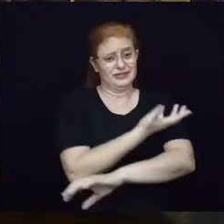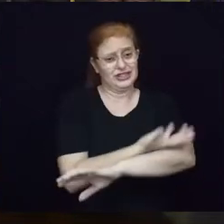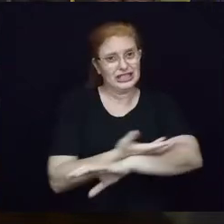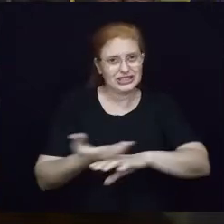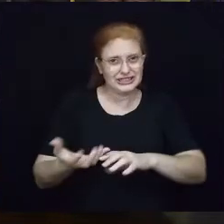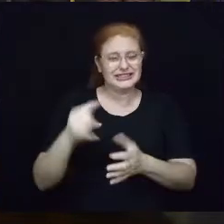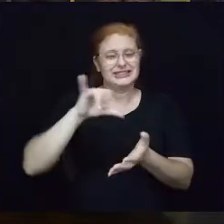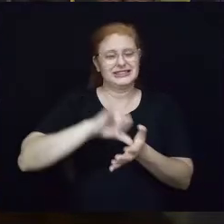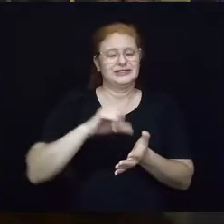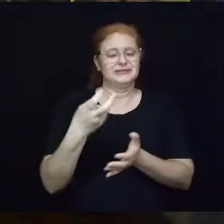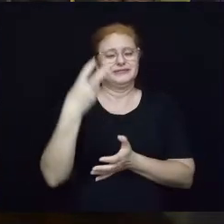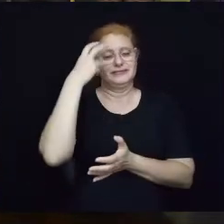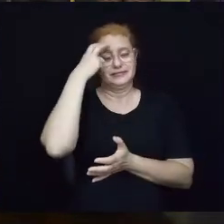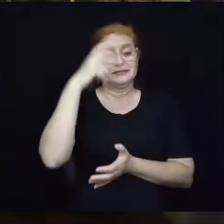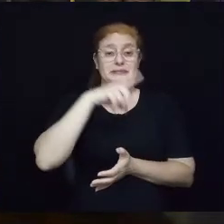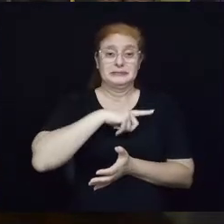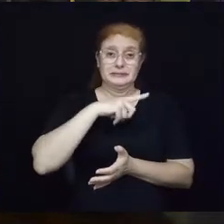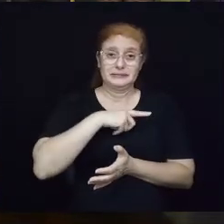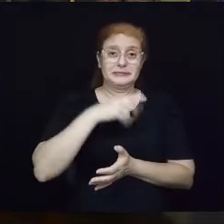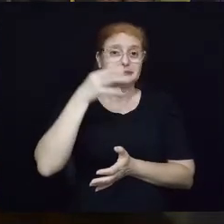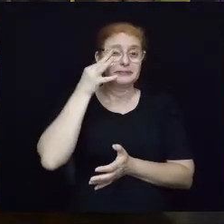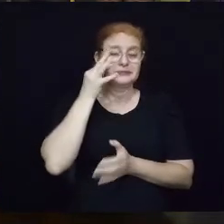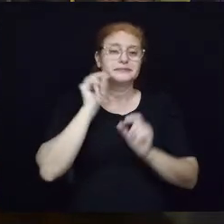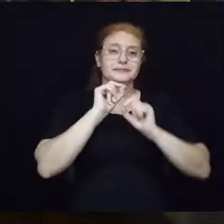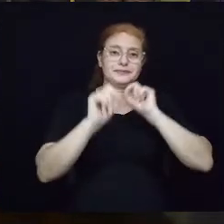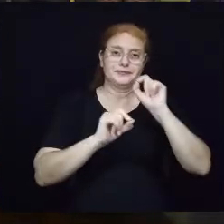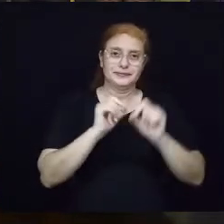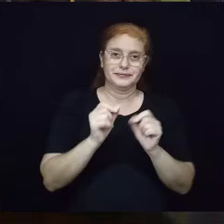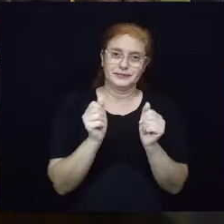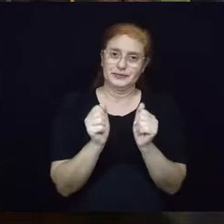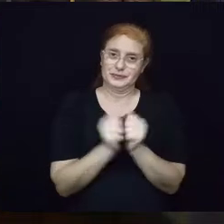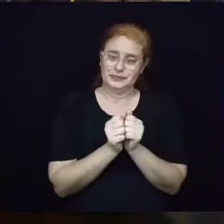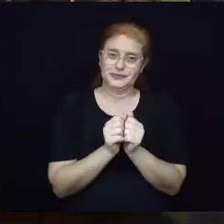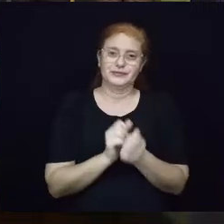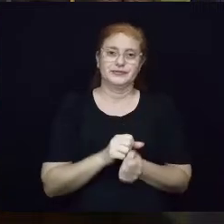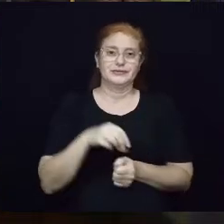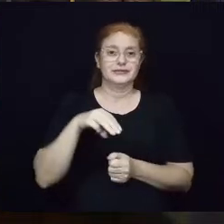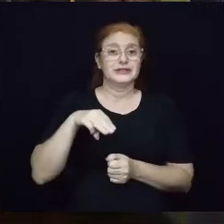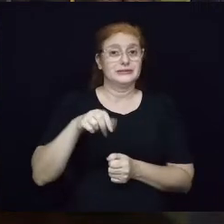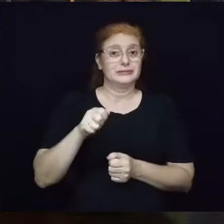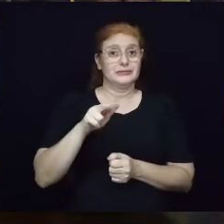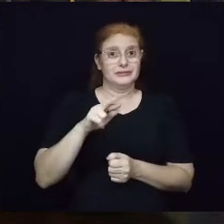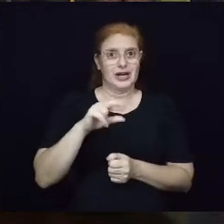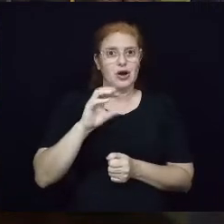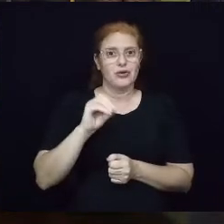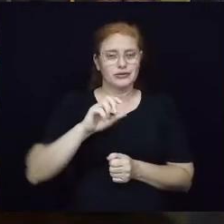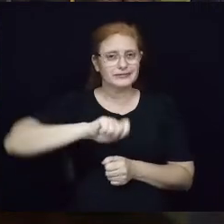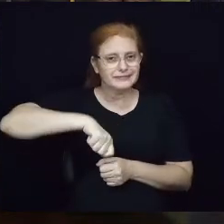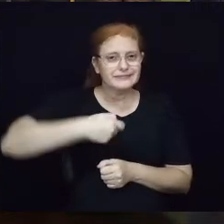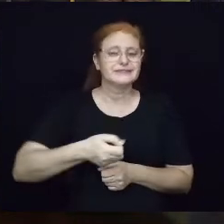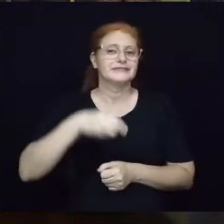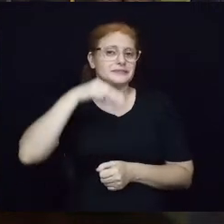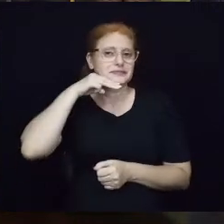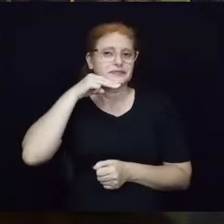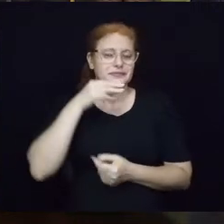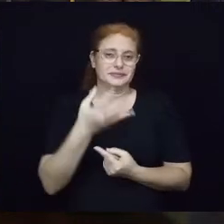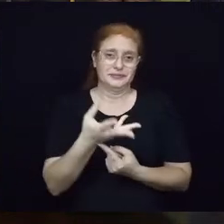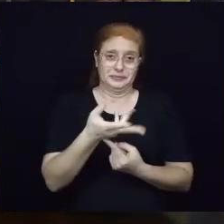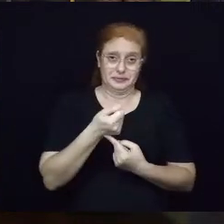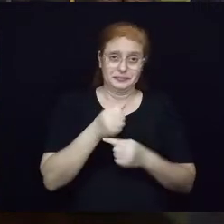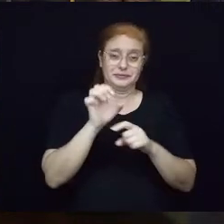Cultural. E temos presente, então, conosco Mauro Fuchi, artista da